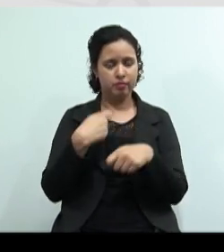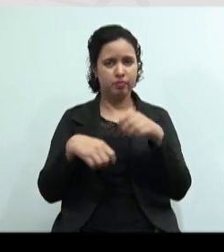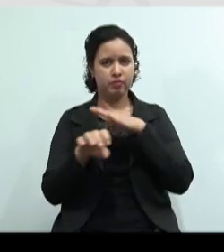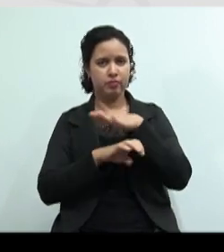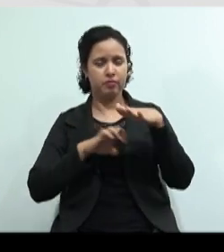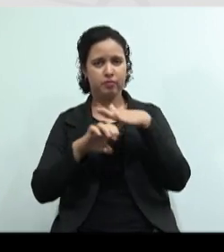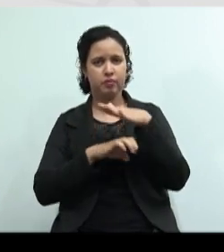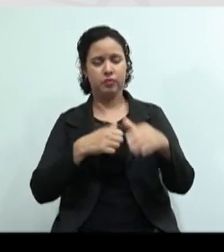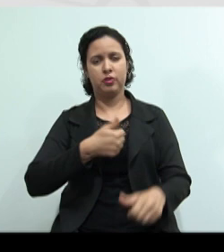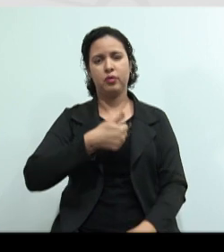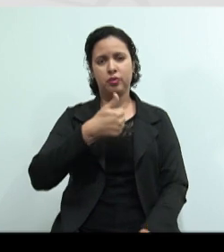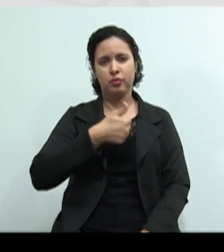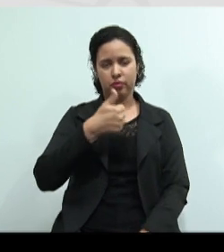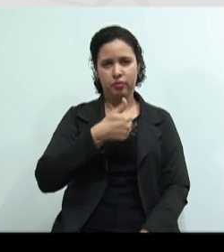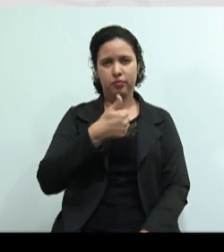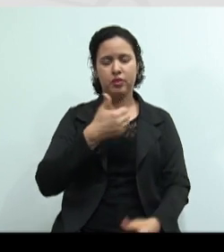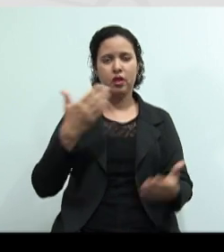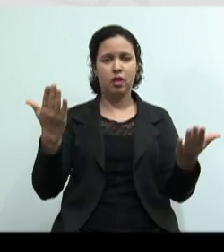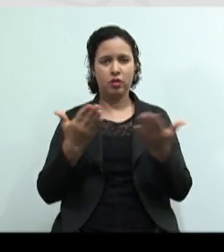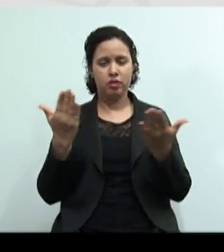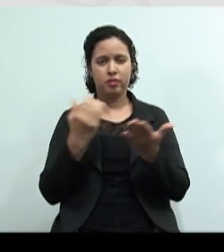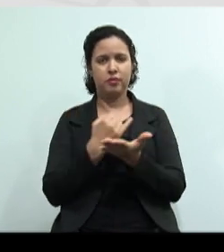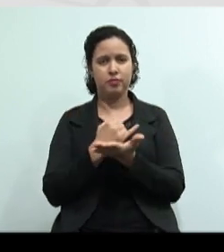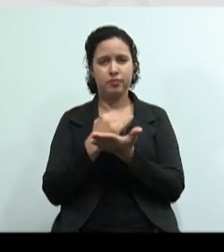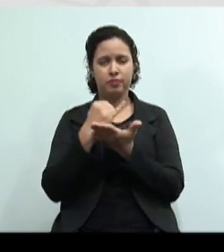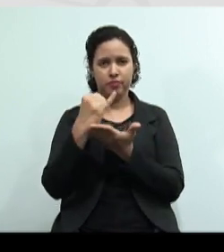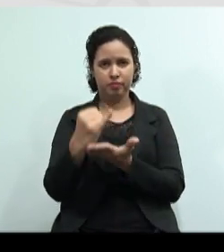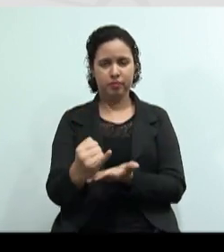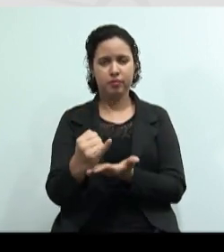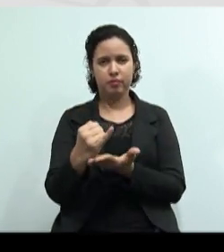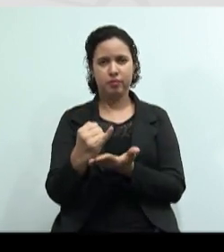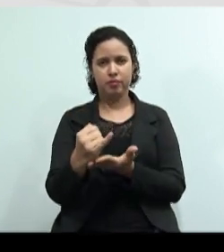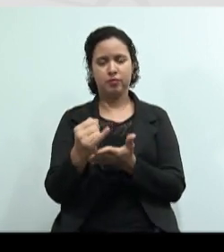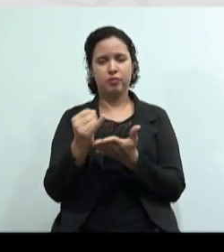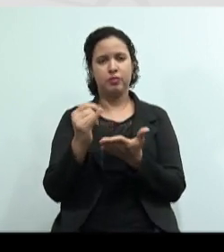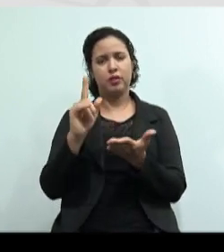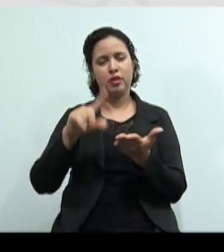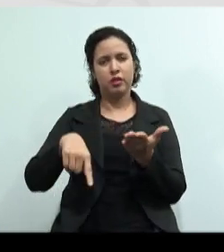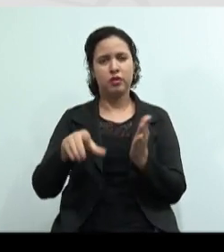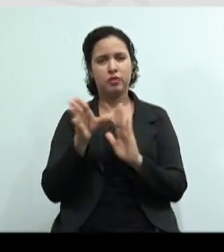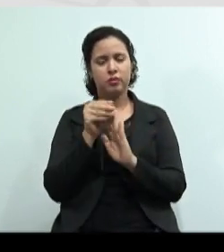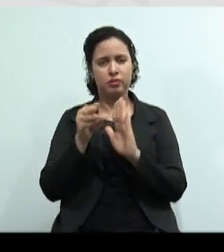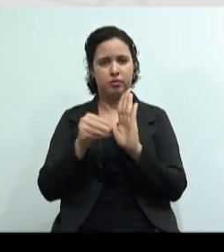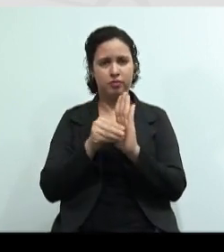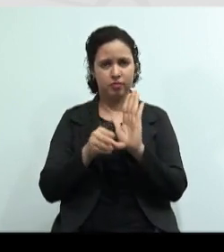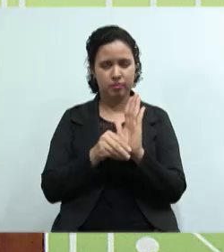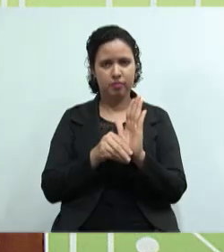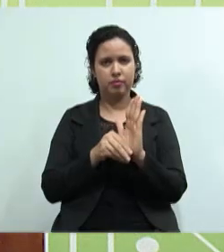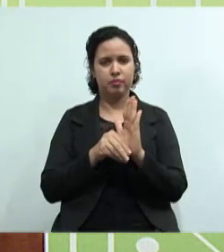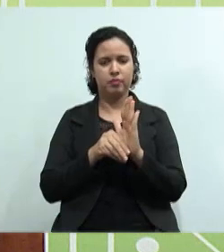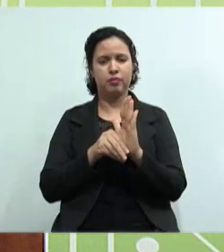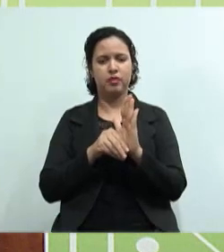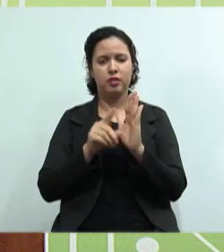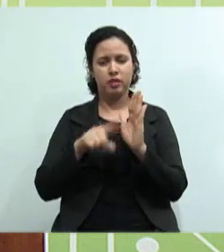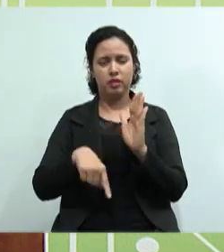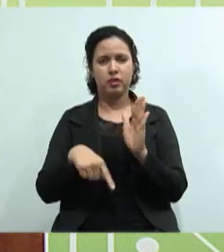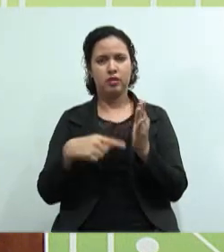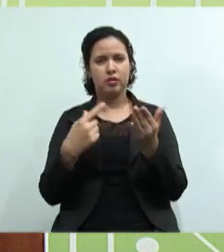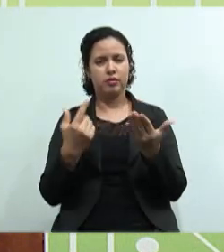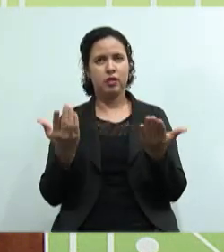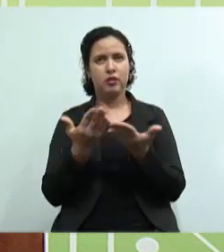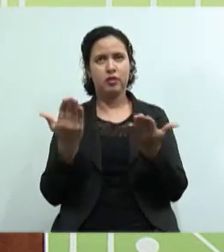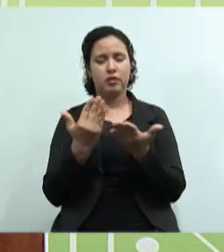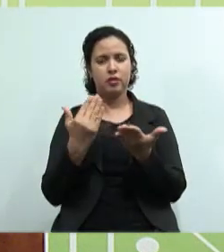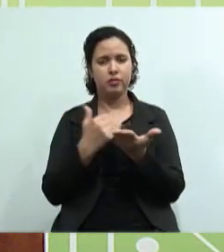Empresas Cooperativistas 1, nós iniciamos os conteúdos de quê? De contabilidade de custos. Agora,